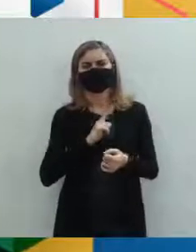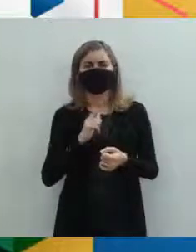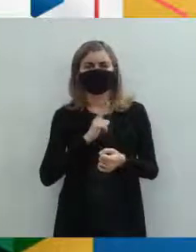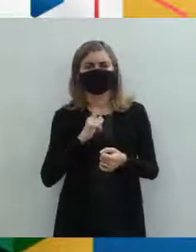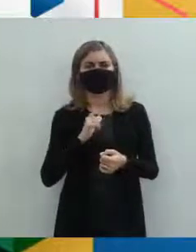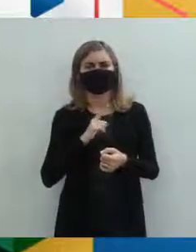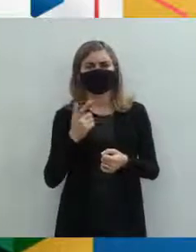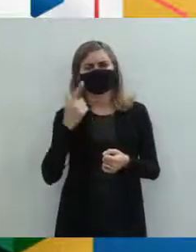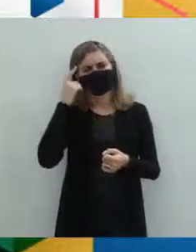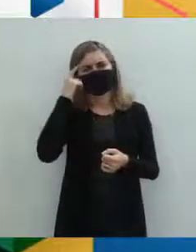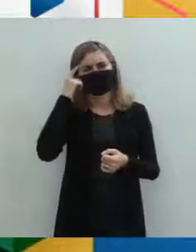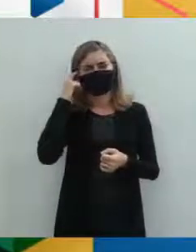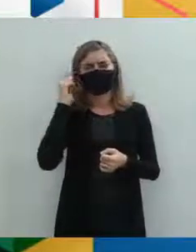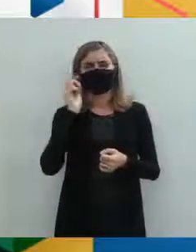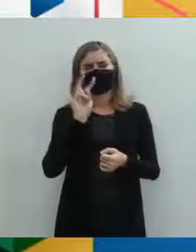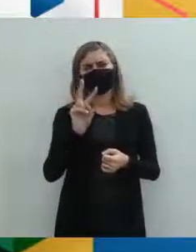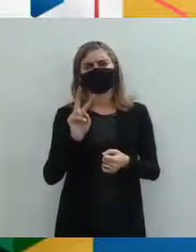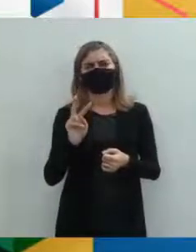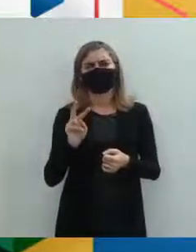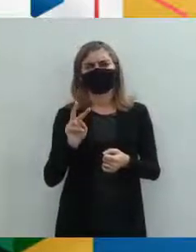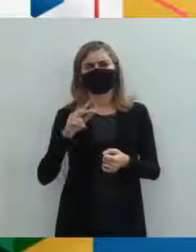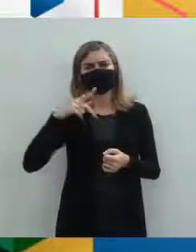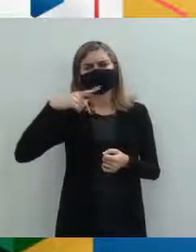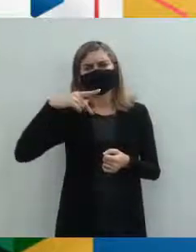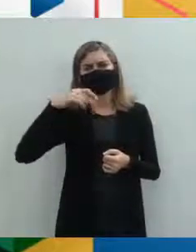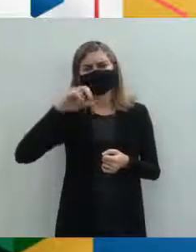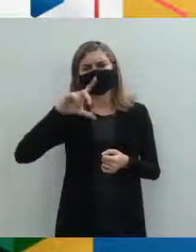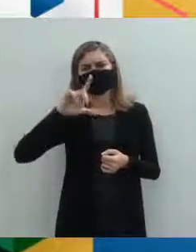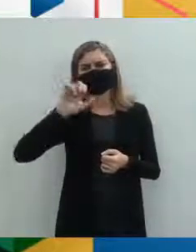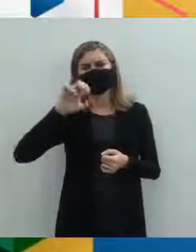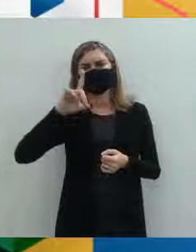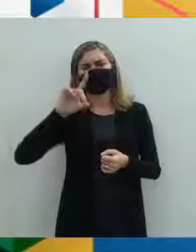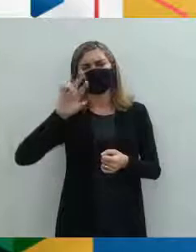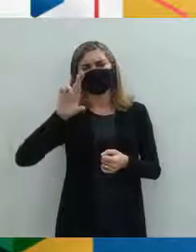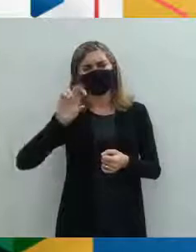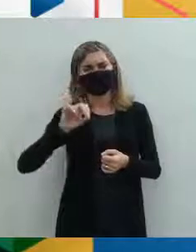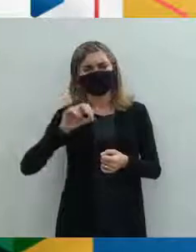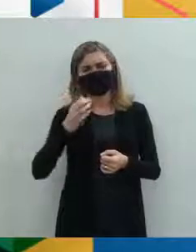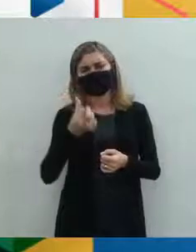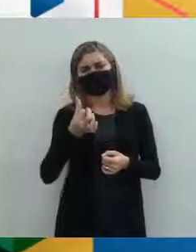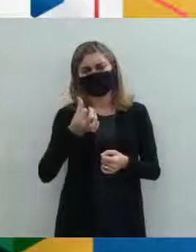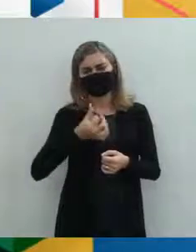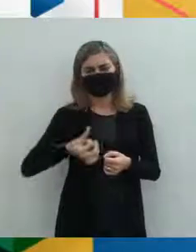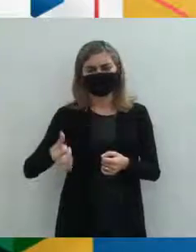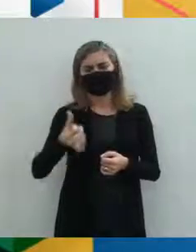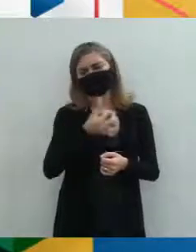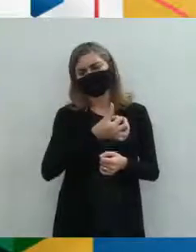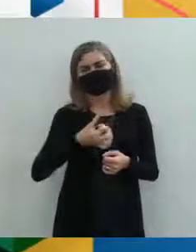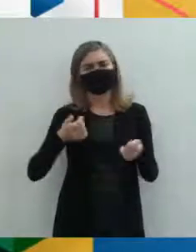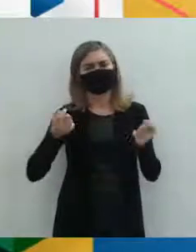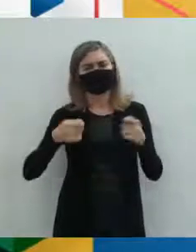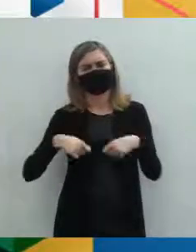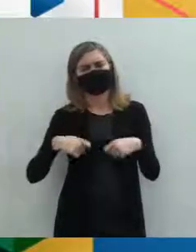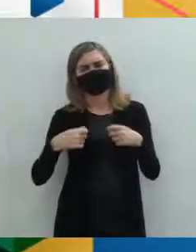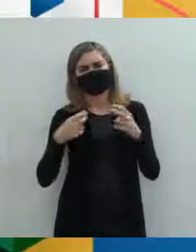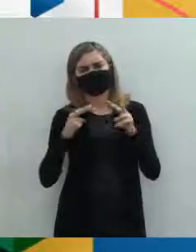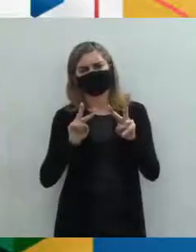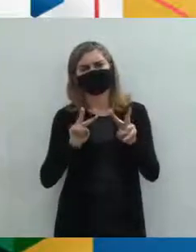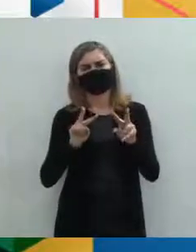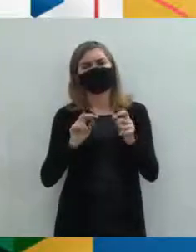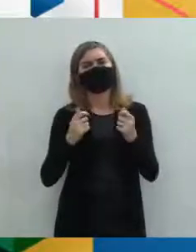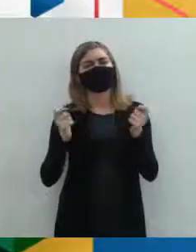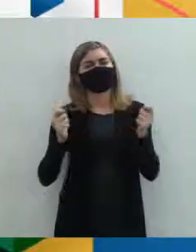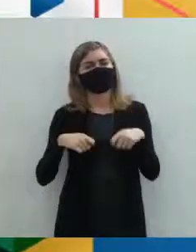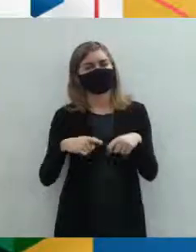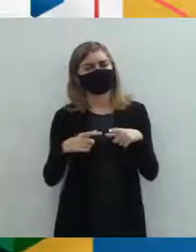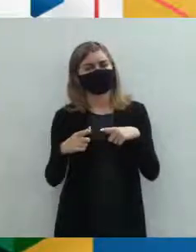um elemento, um poliedro, né? Com 6 lados, e aí 6 planos, e aí